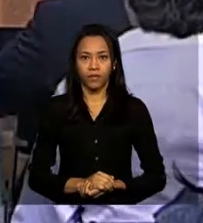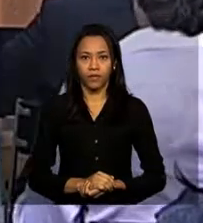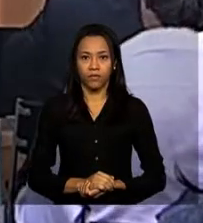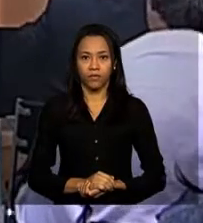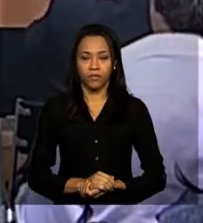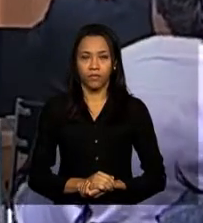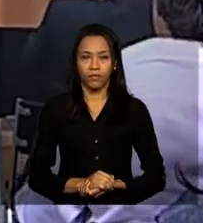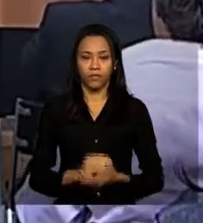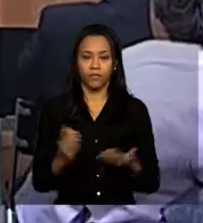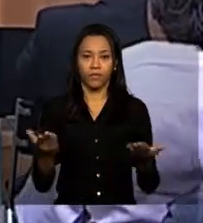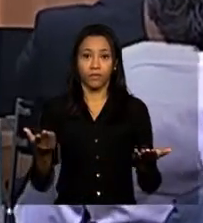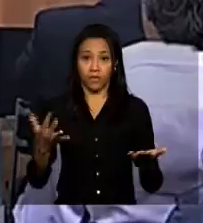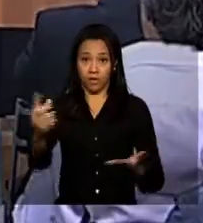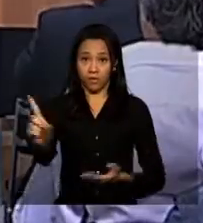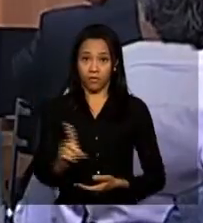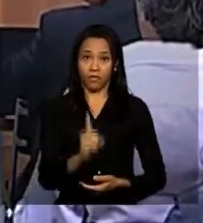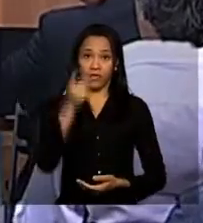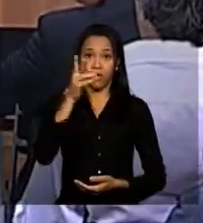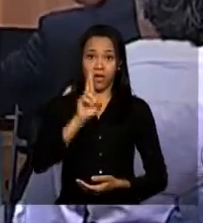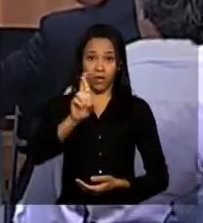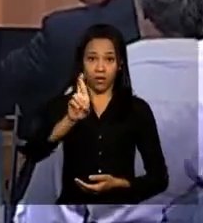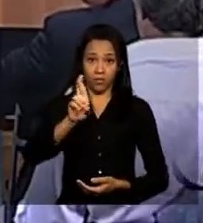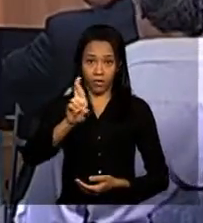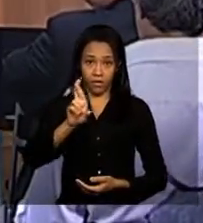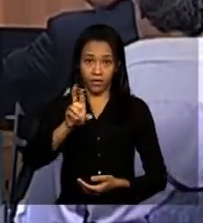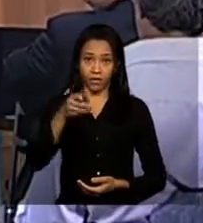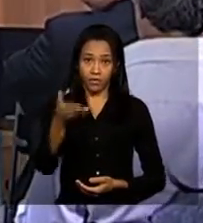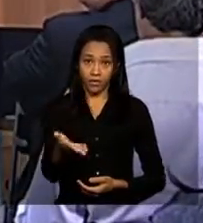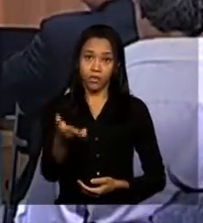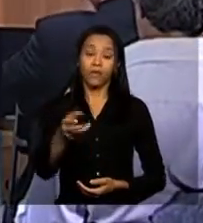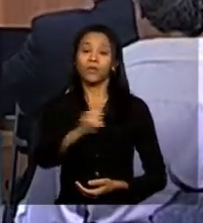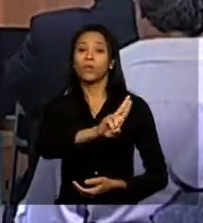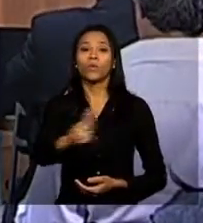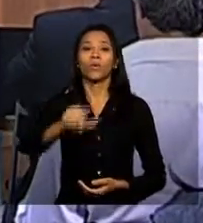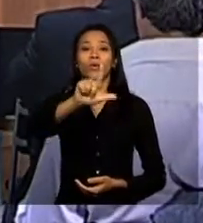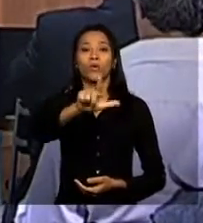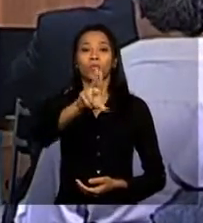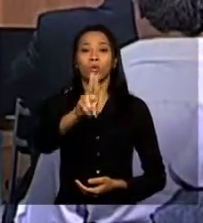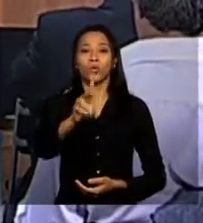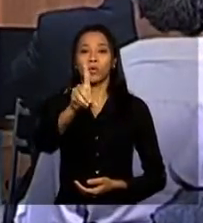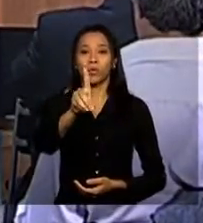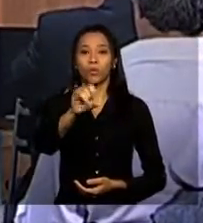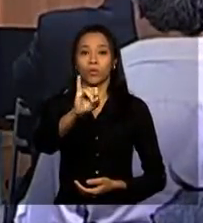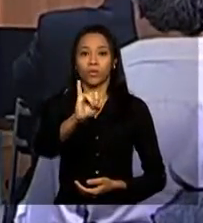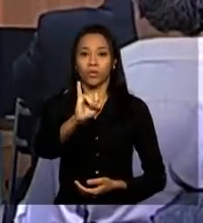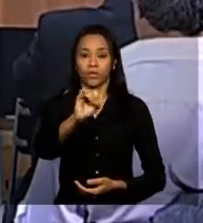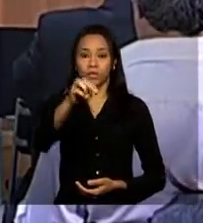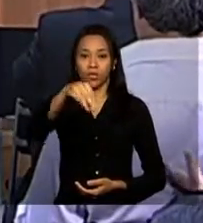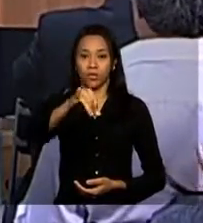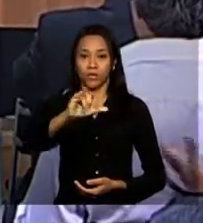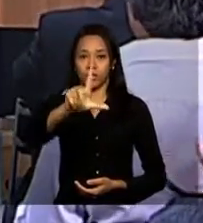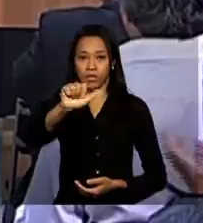E a representante da ANAV Trans, a senhora Ludmila Santiago.